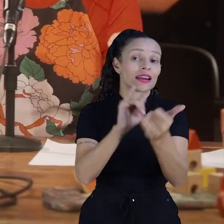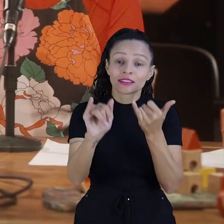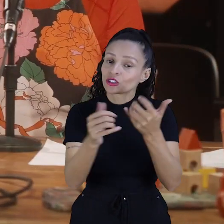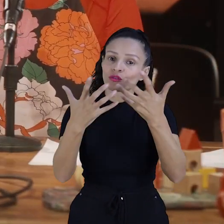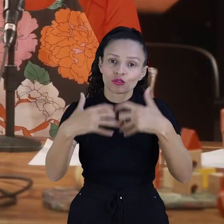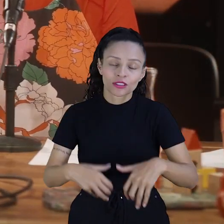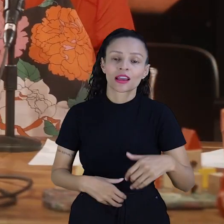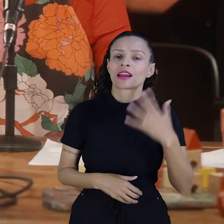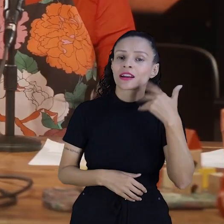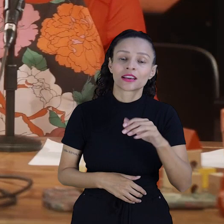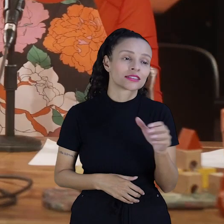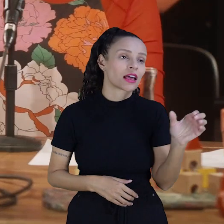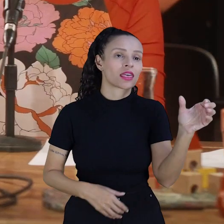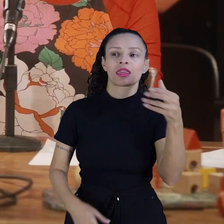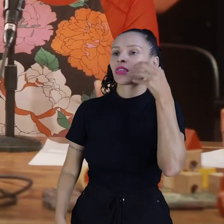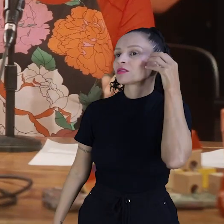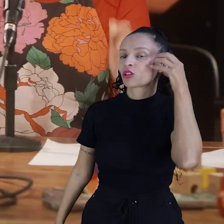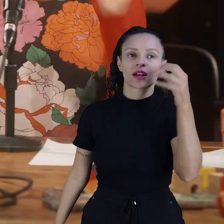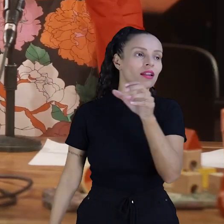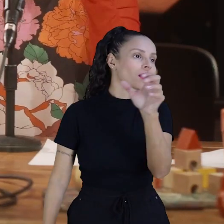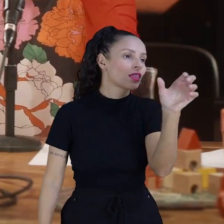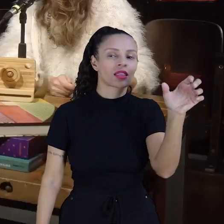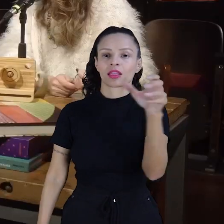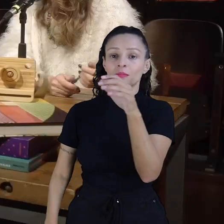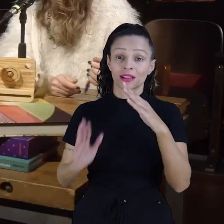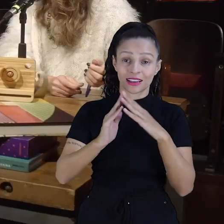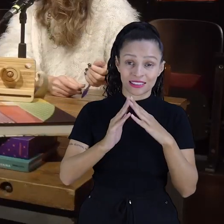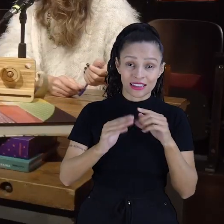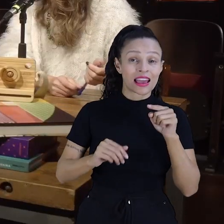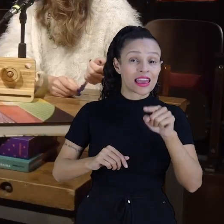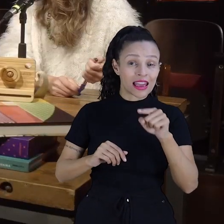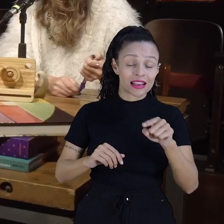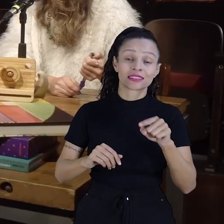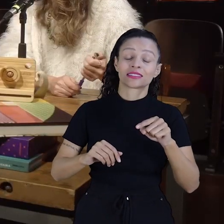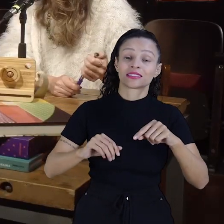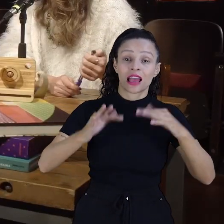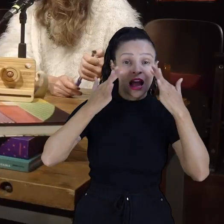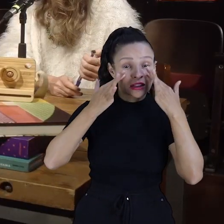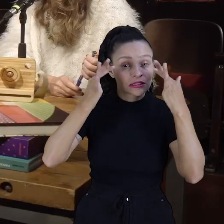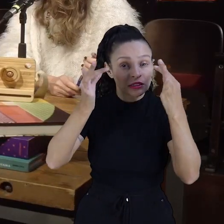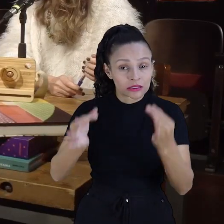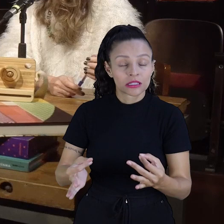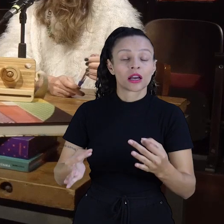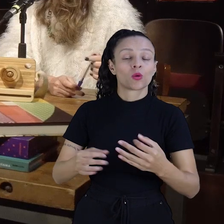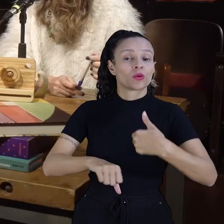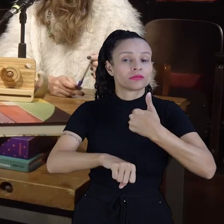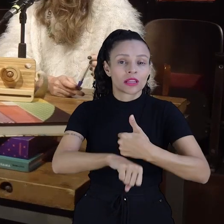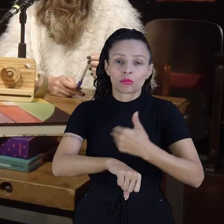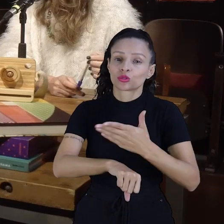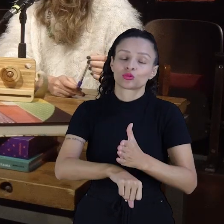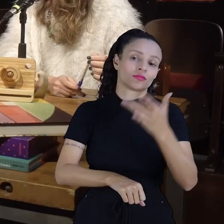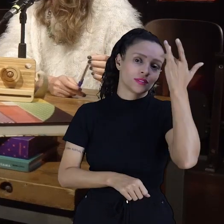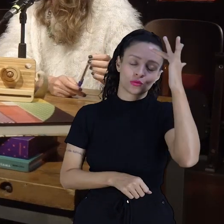que não funcionava, a criança levava o celular pela casa. Estar com esse nível de atenção todo o tempo, eu